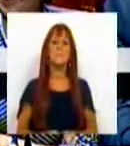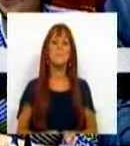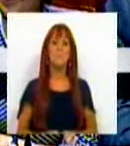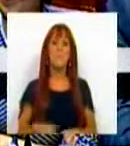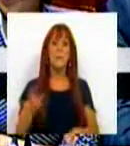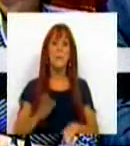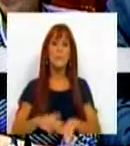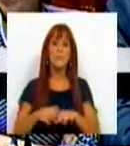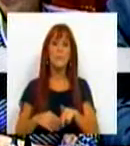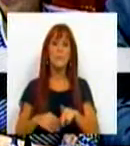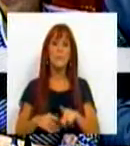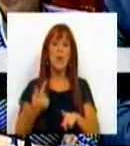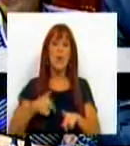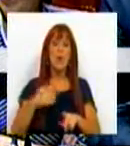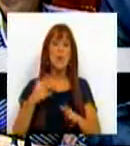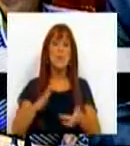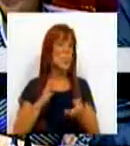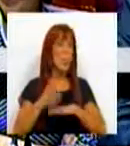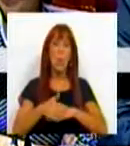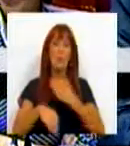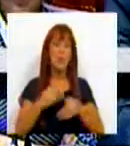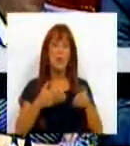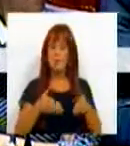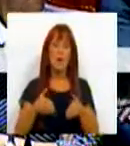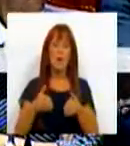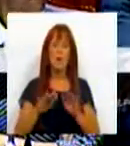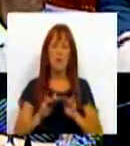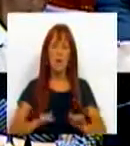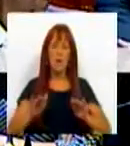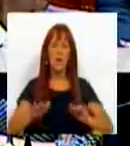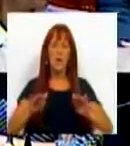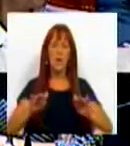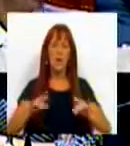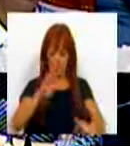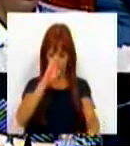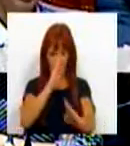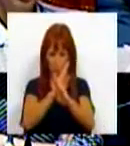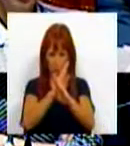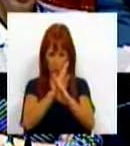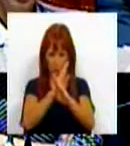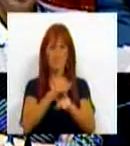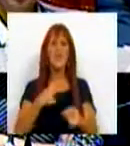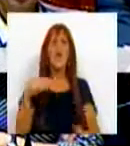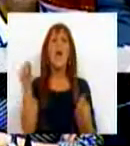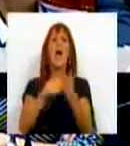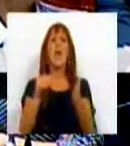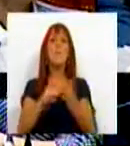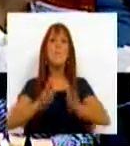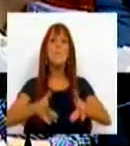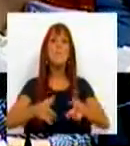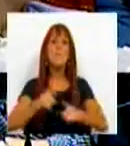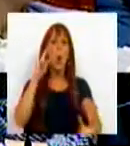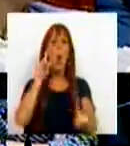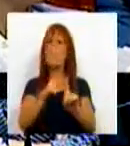É por isso que nós temos de continuar com um rumo sereno, mas determinado. A pobreza tem que ser